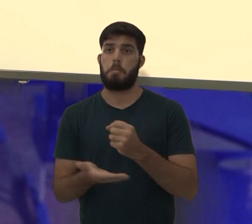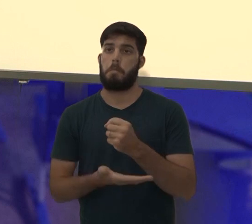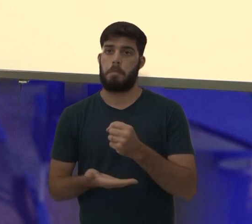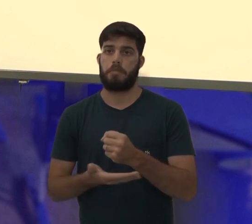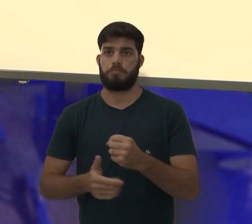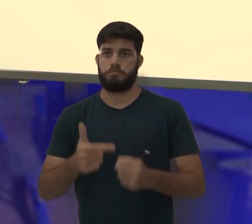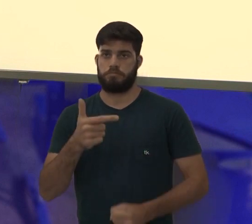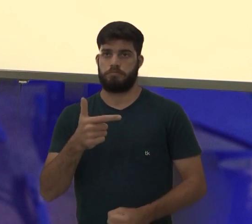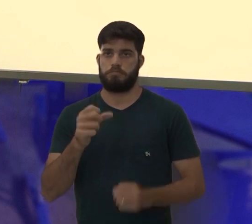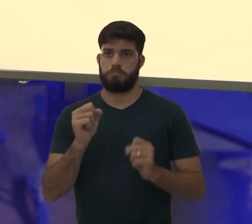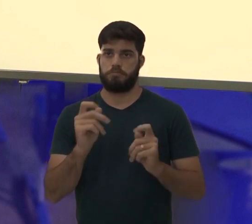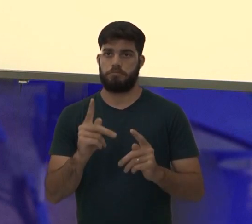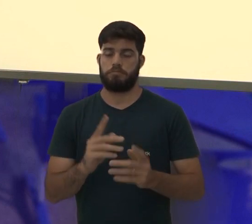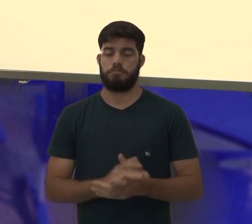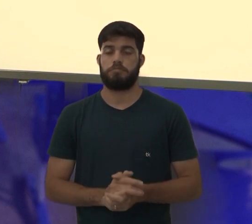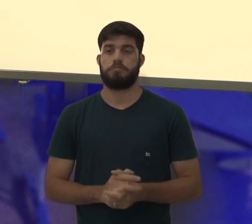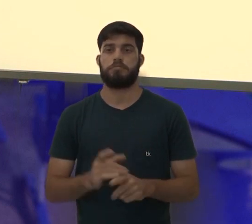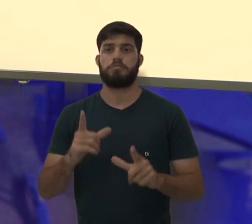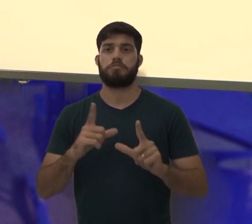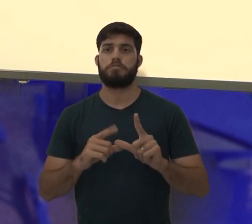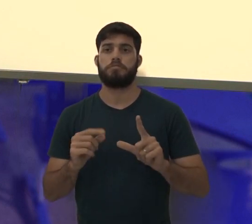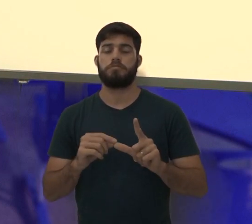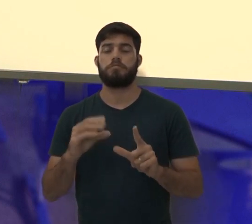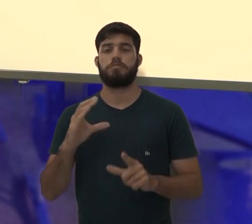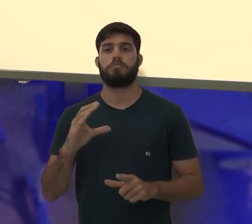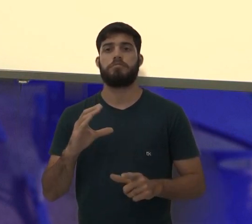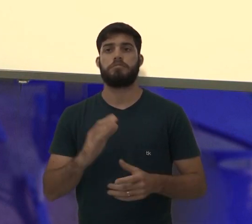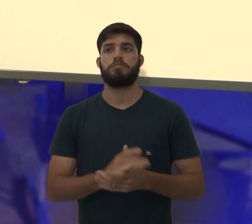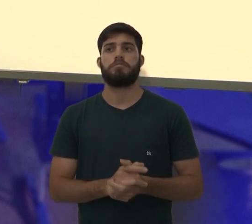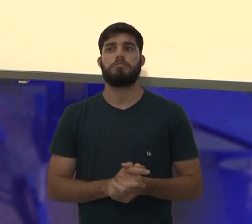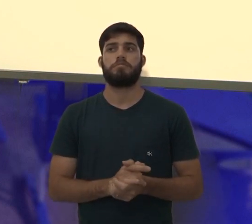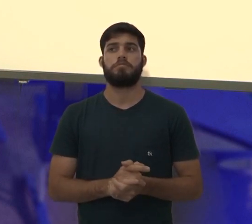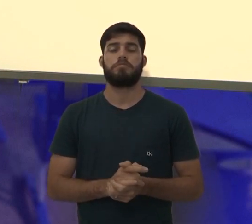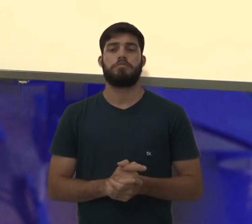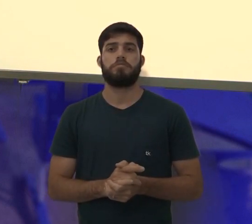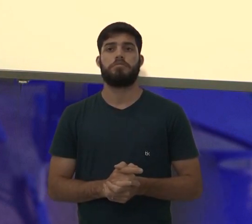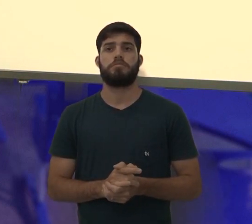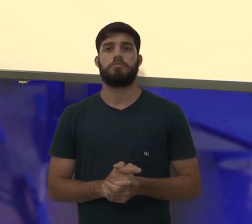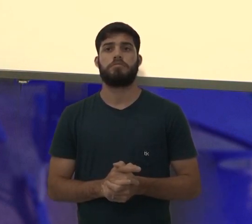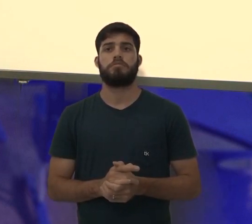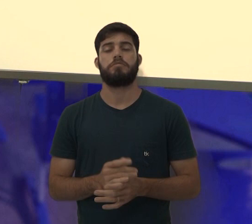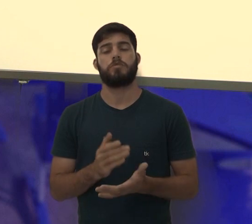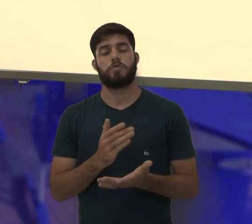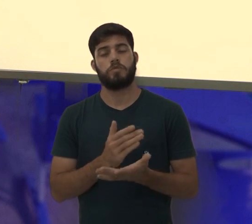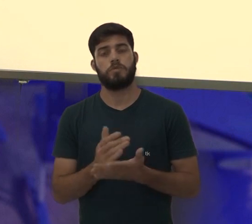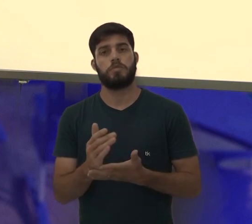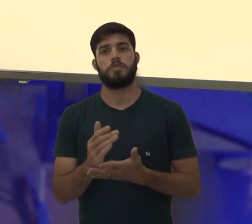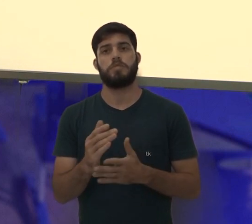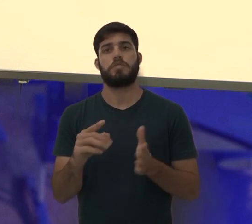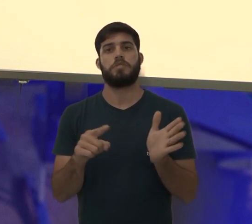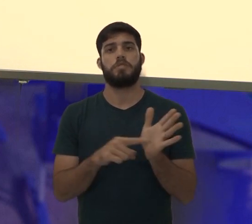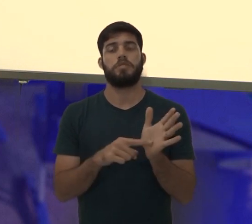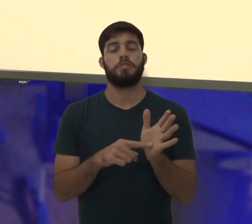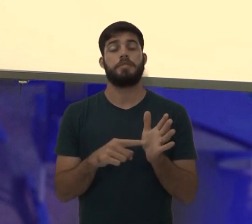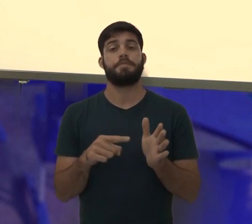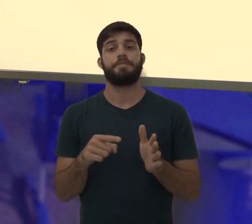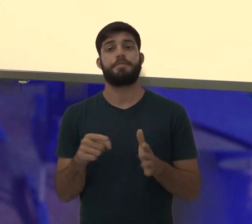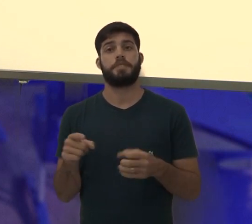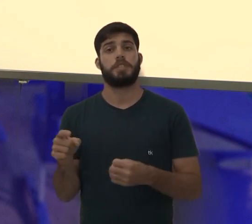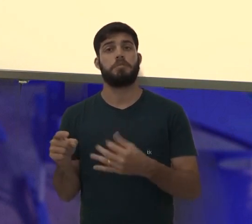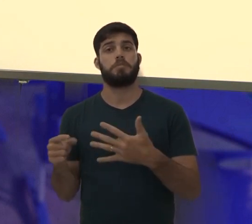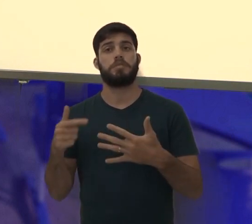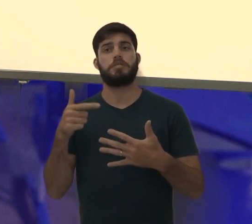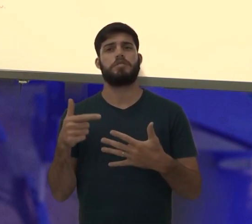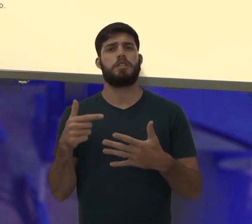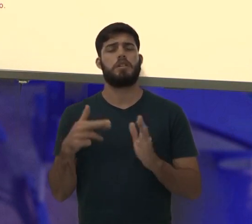2. A letra C, a partir de qual termo o expoente dessa potência passa a ser negativo, e essa potência representa